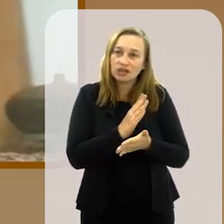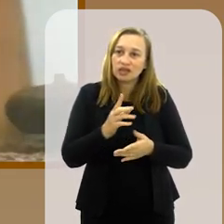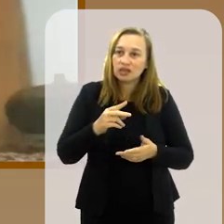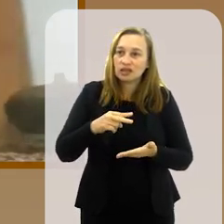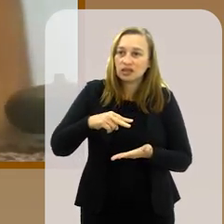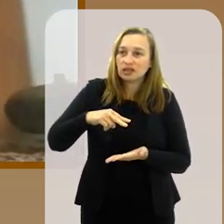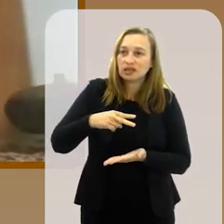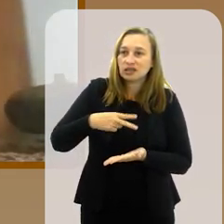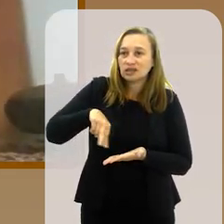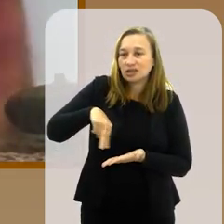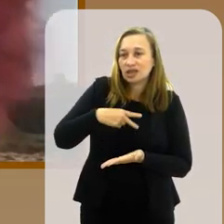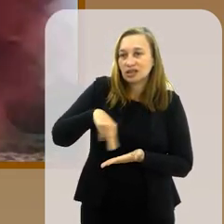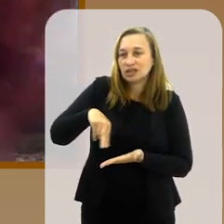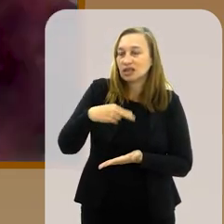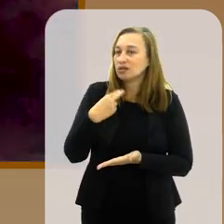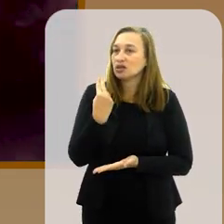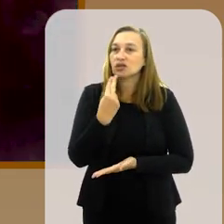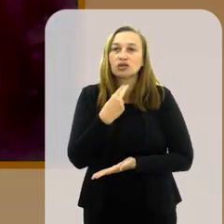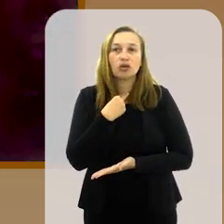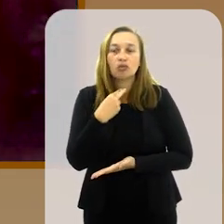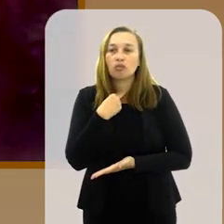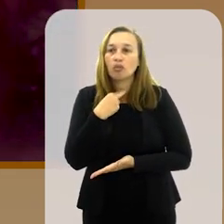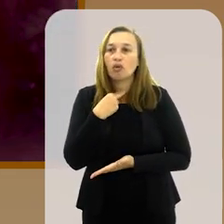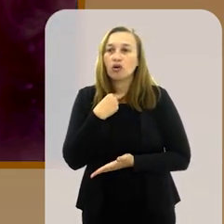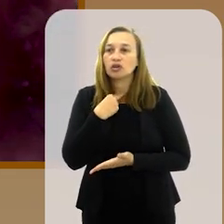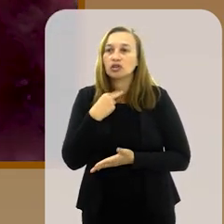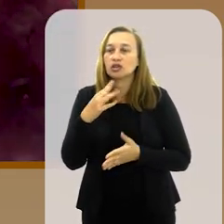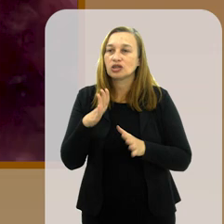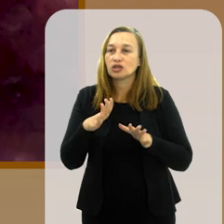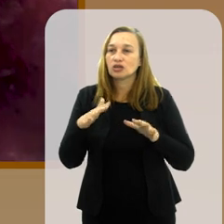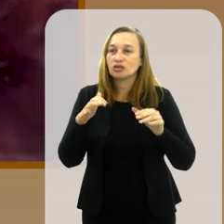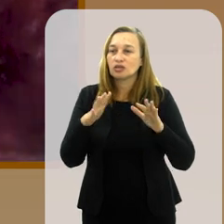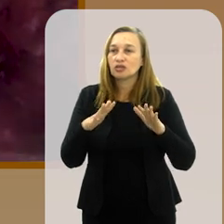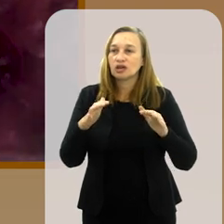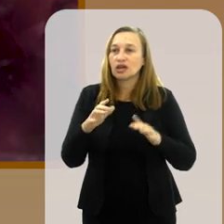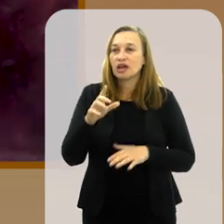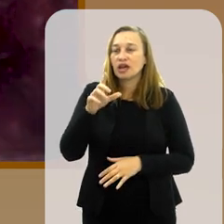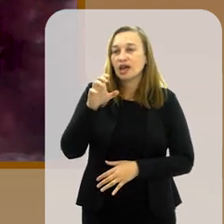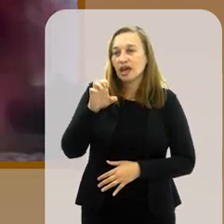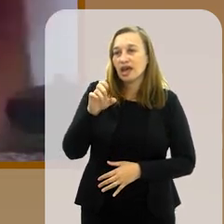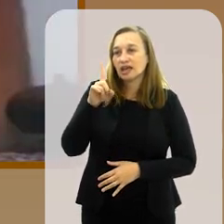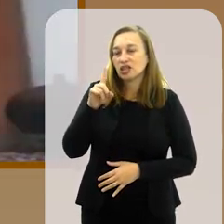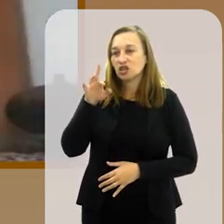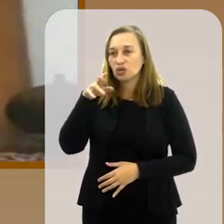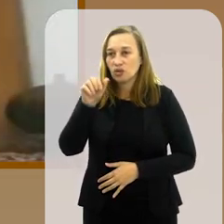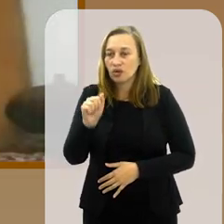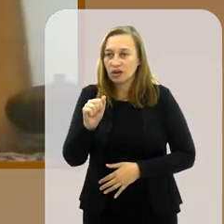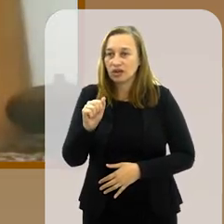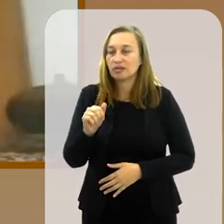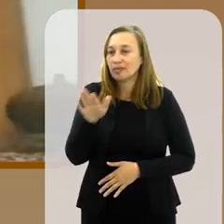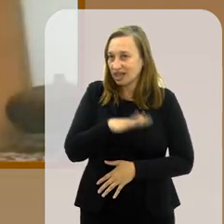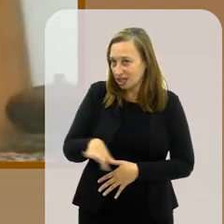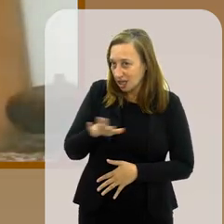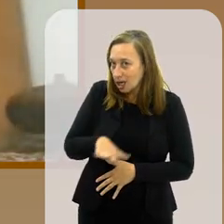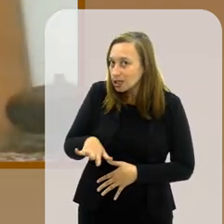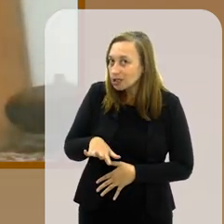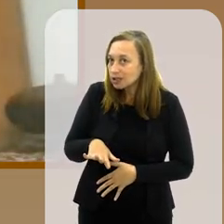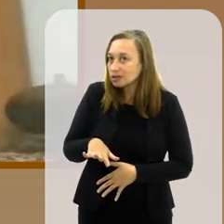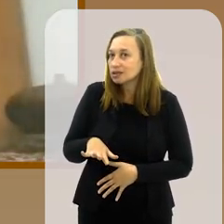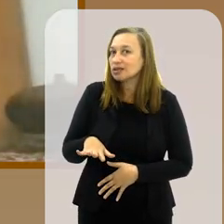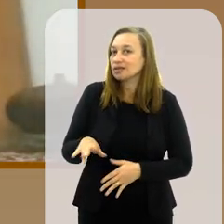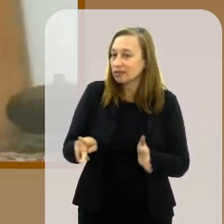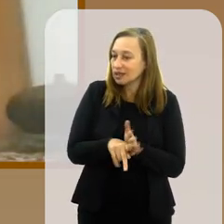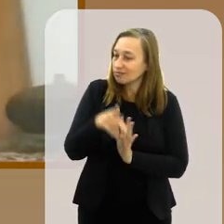se chama Dançam Porque Não Podem Voar, da editora Elo, uma super maravilhosa editora